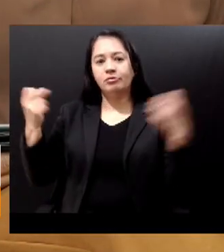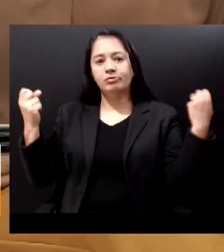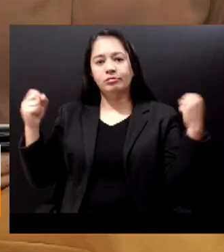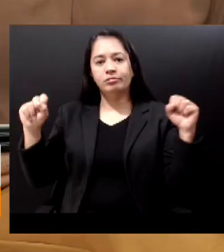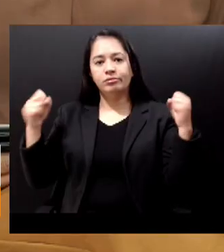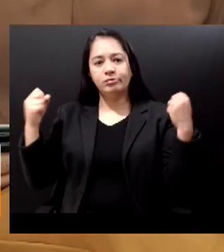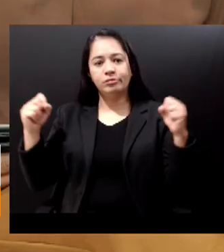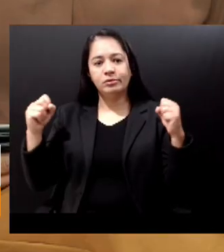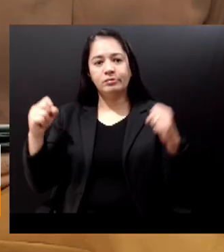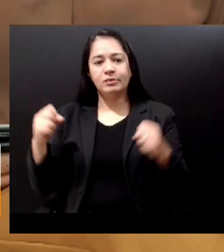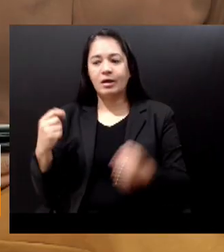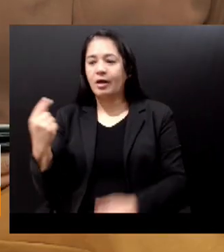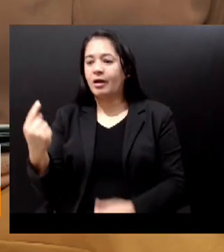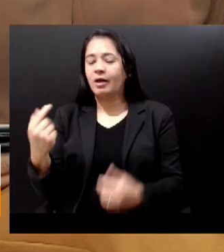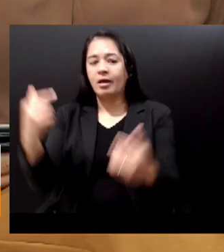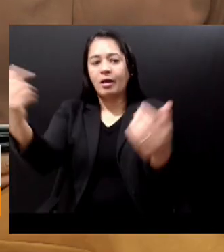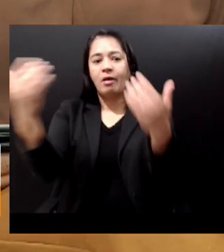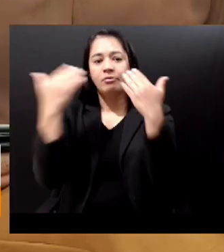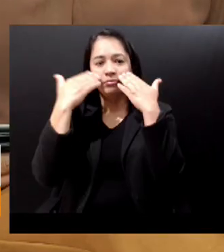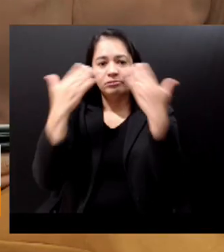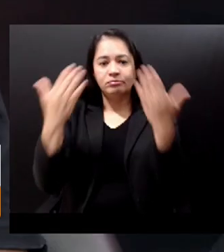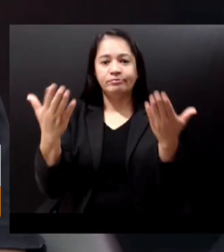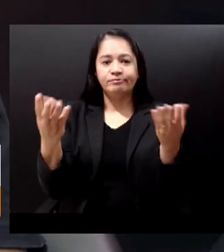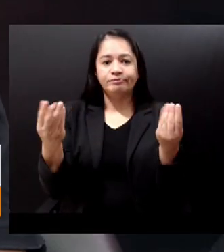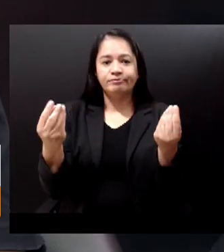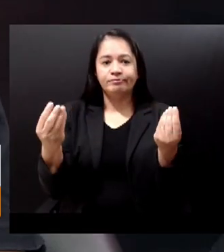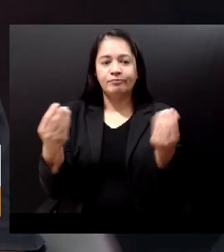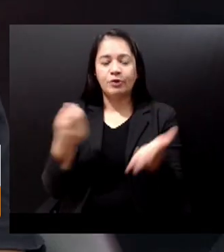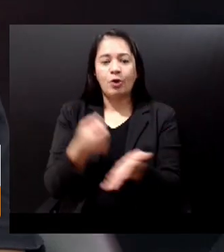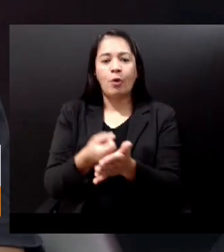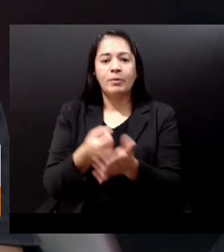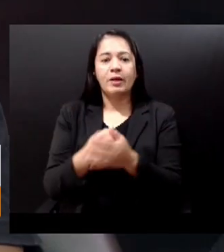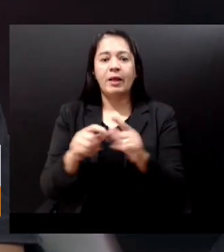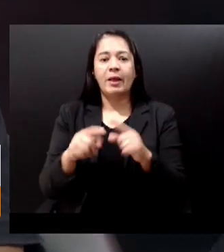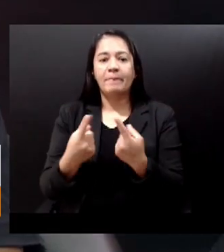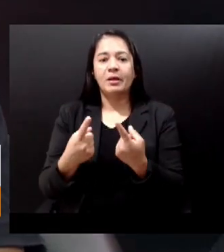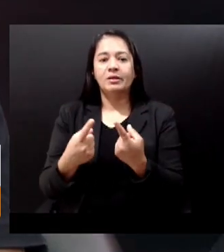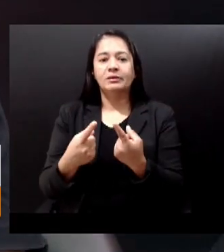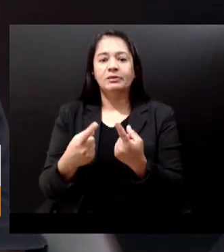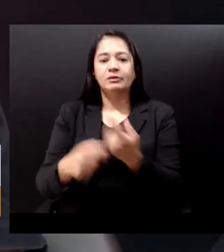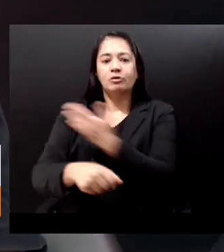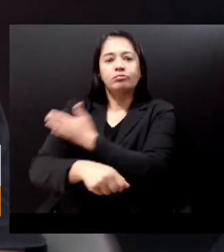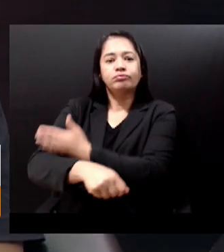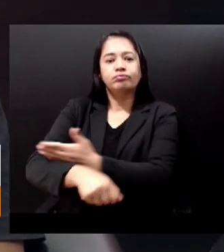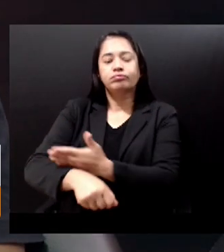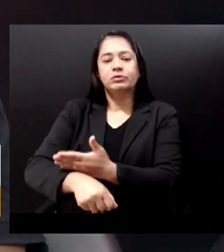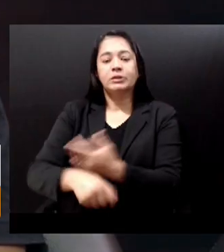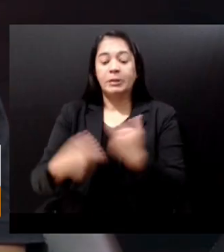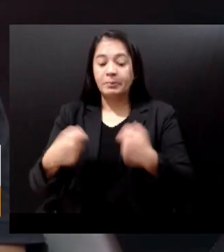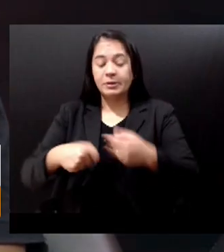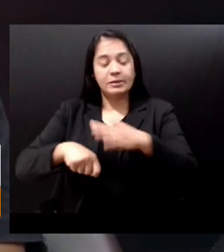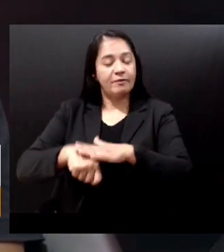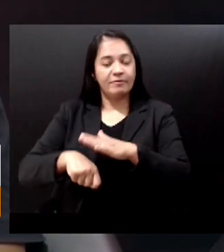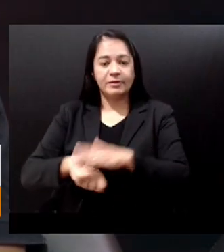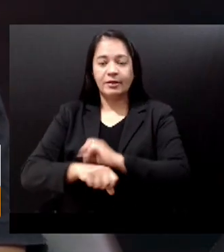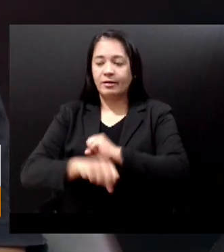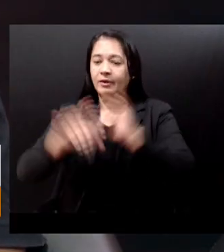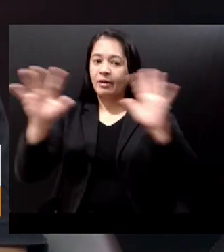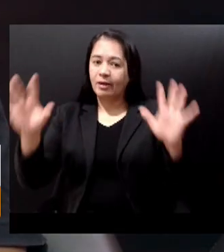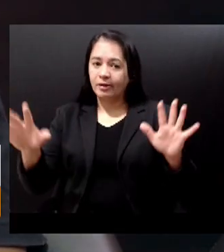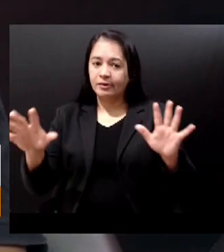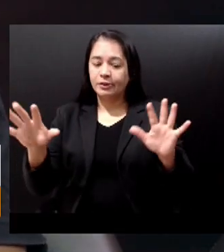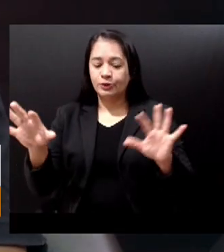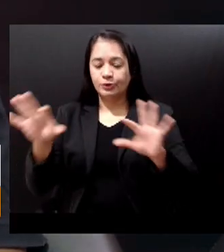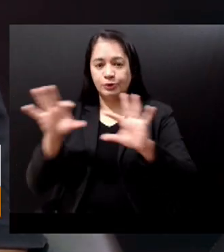encaram aquilo, não vou dizer como uma obrigação, mas a uma tarefa que tem que ser feita no dia. Obviamente, aliada a